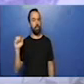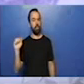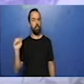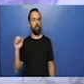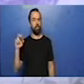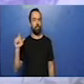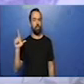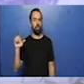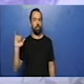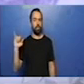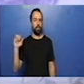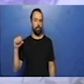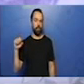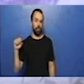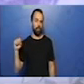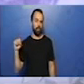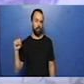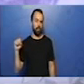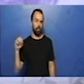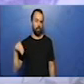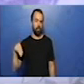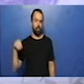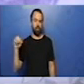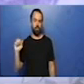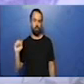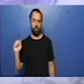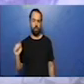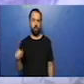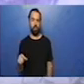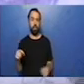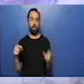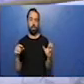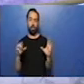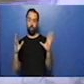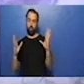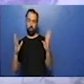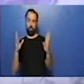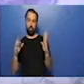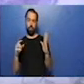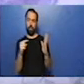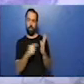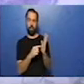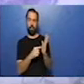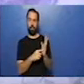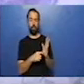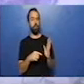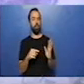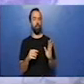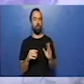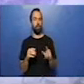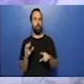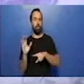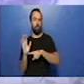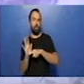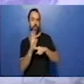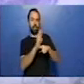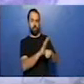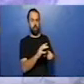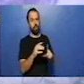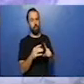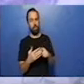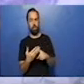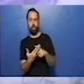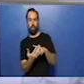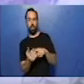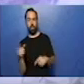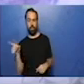sai beneficiado e para o outro é indiferente. Exemplo, os protozoários que se encontram no nosso sistema